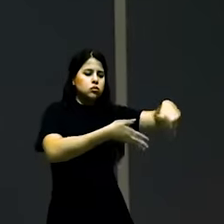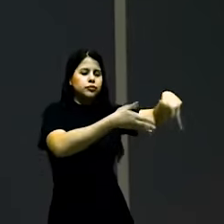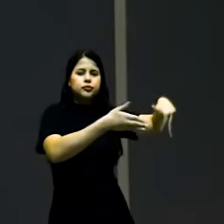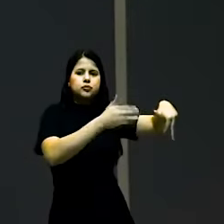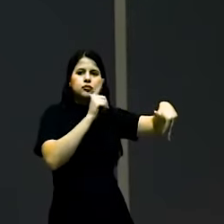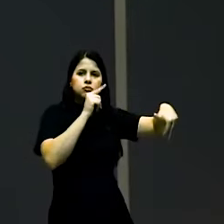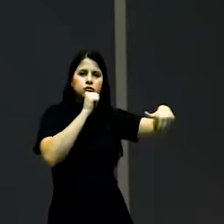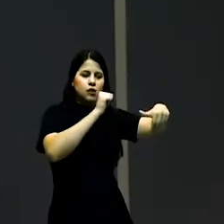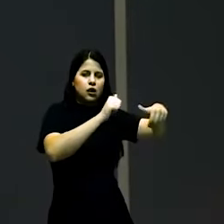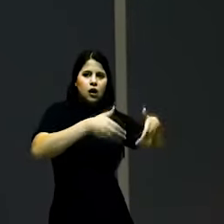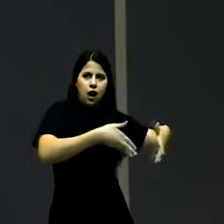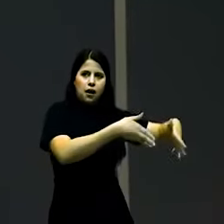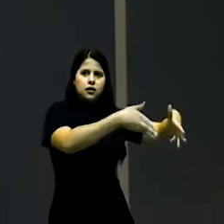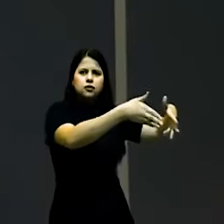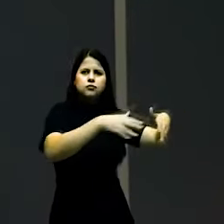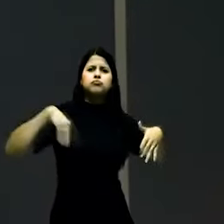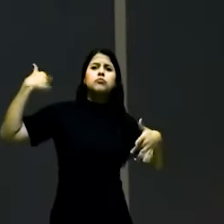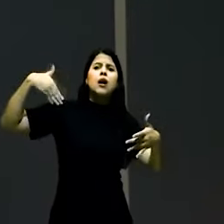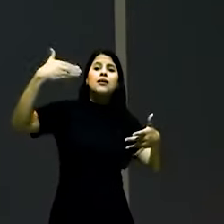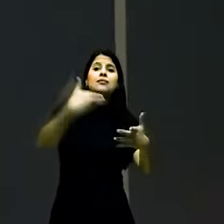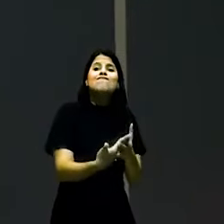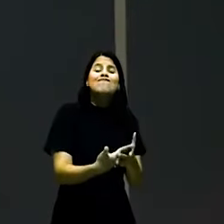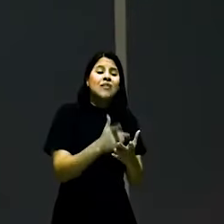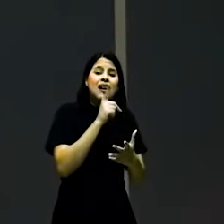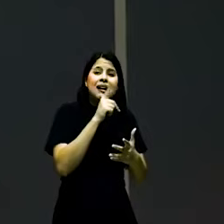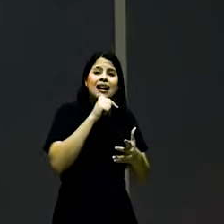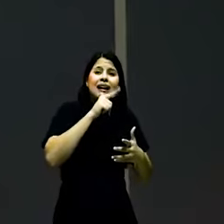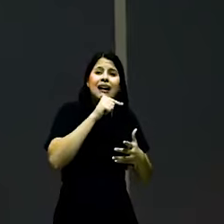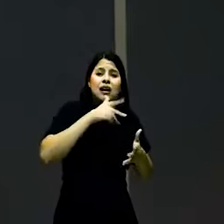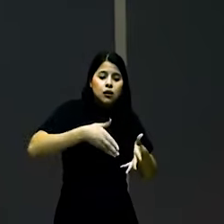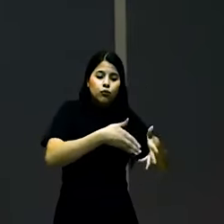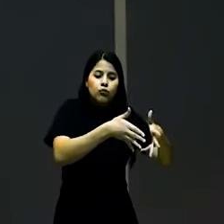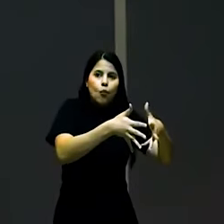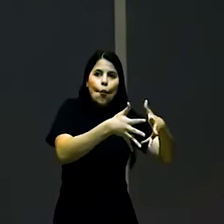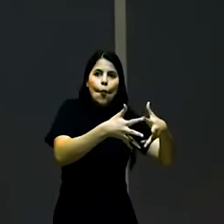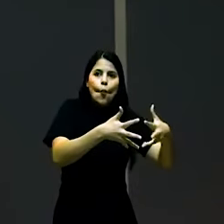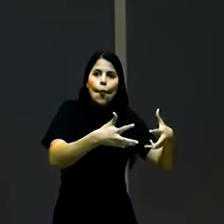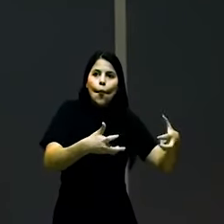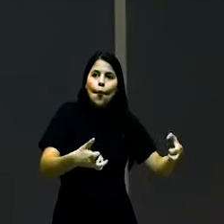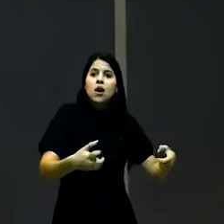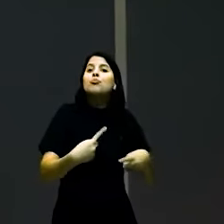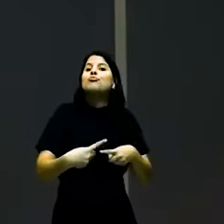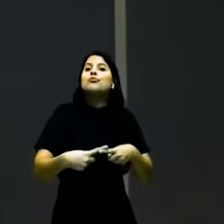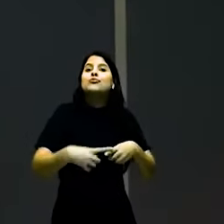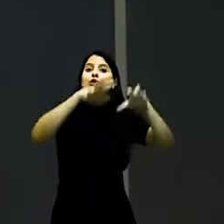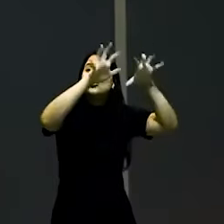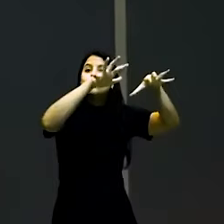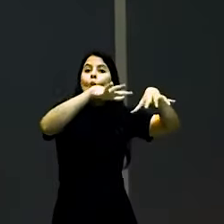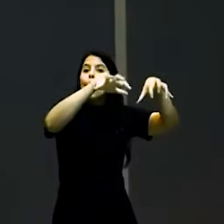chuva. O texto diz que ele vai e caminha até uma